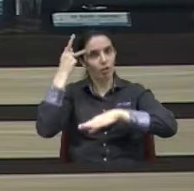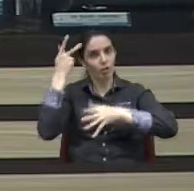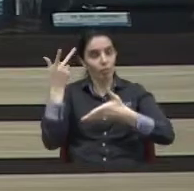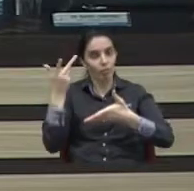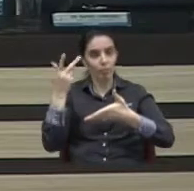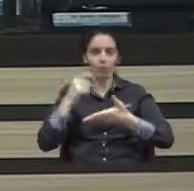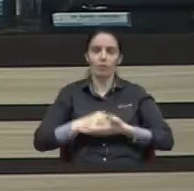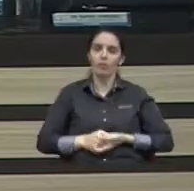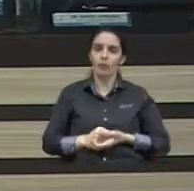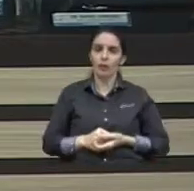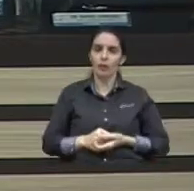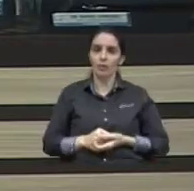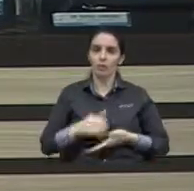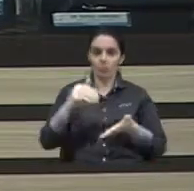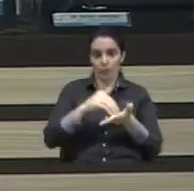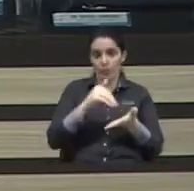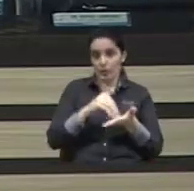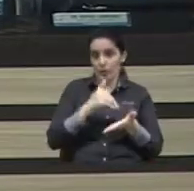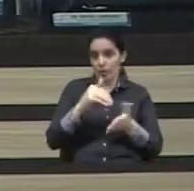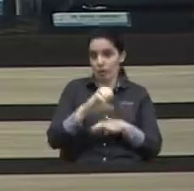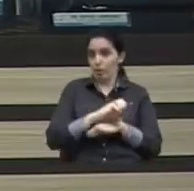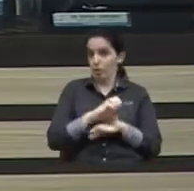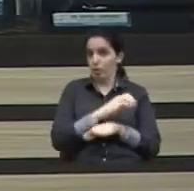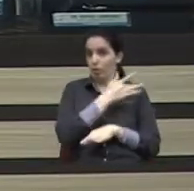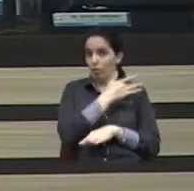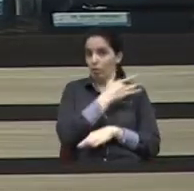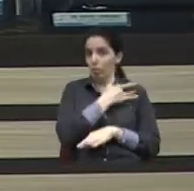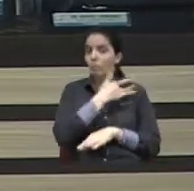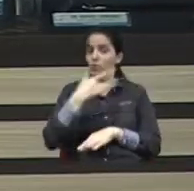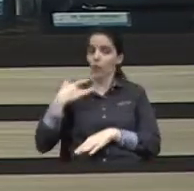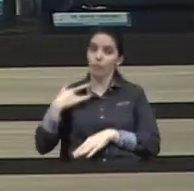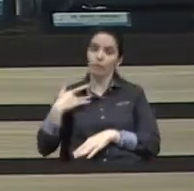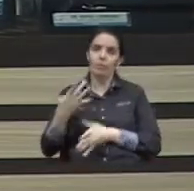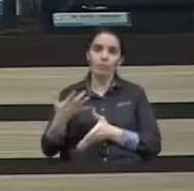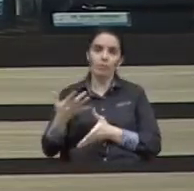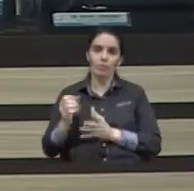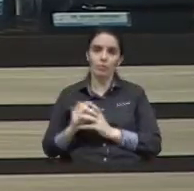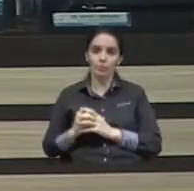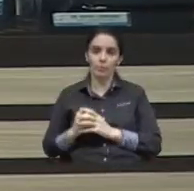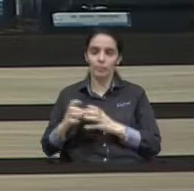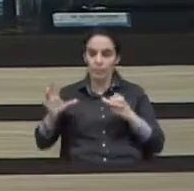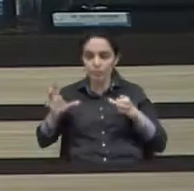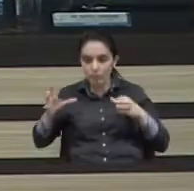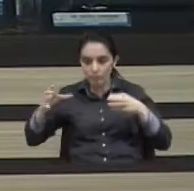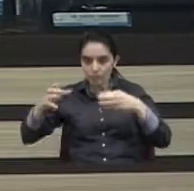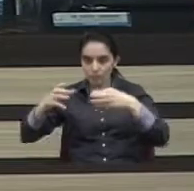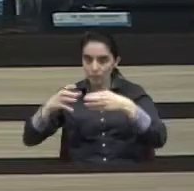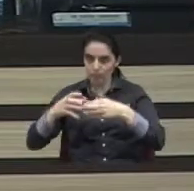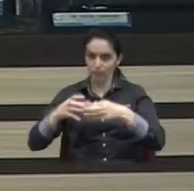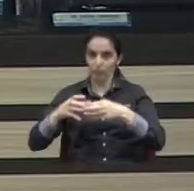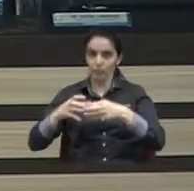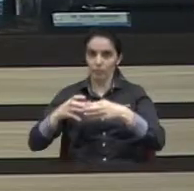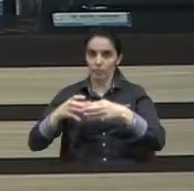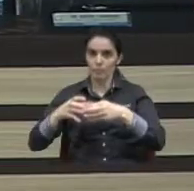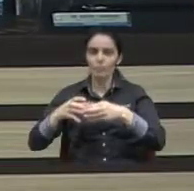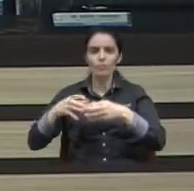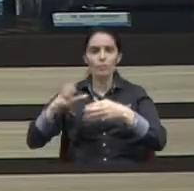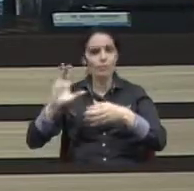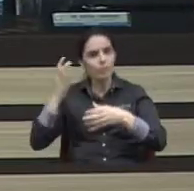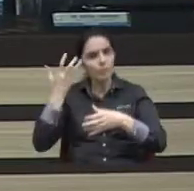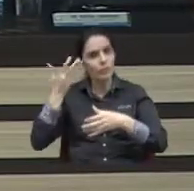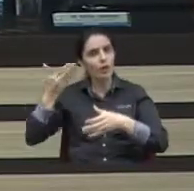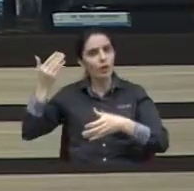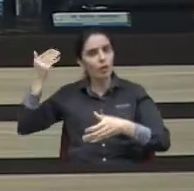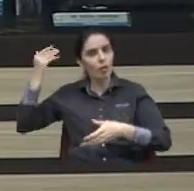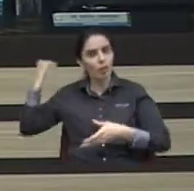Estado de São Paulo, com a Secretaria Estadual de Saúde. Então, assim, foram mutirões que foram realizados anteriormente, e eu estou